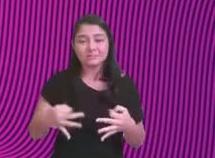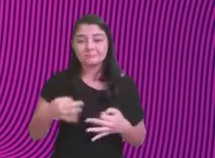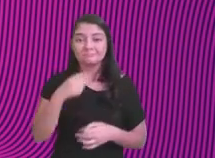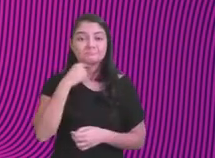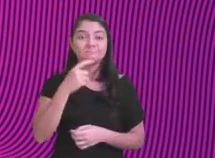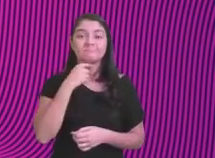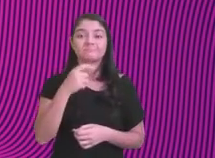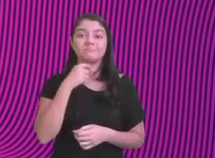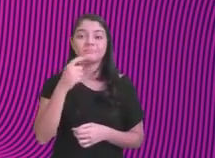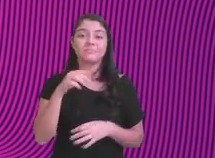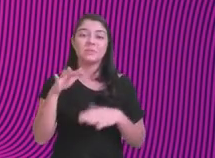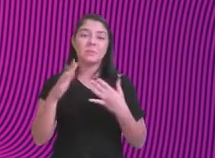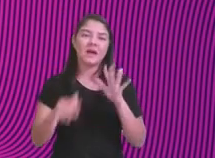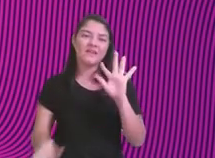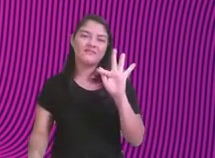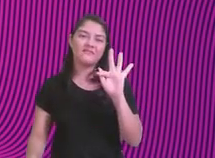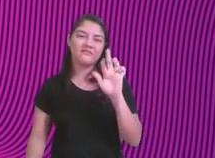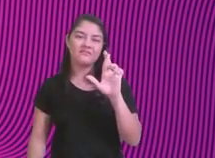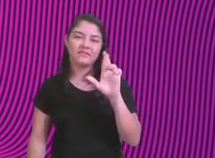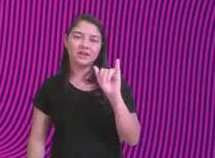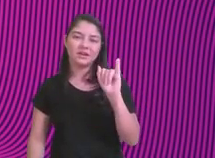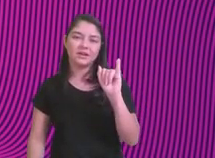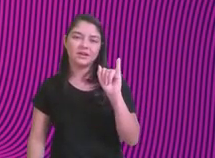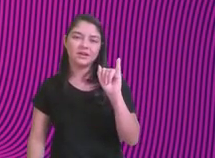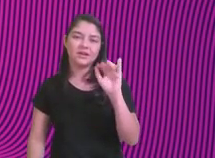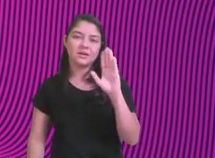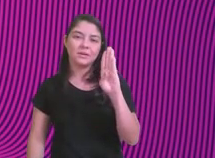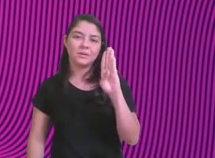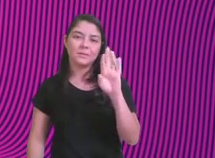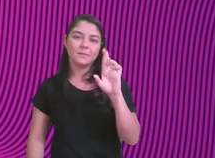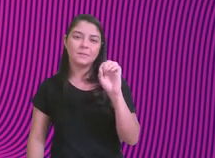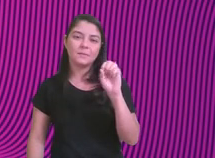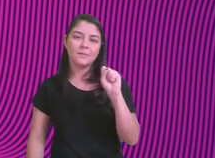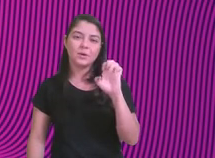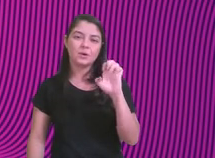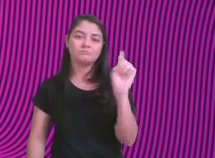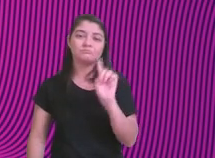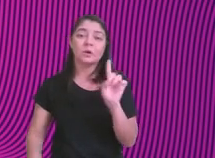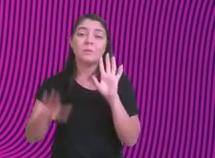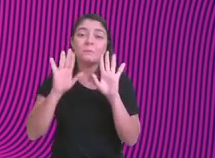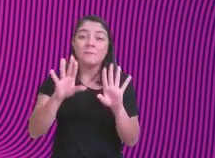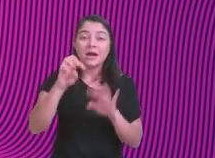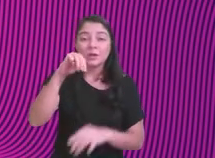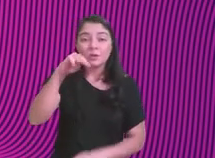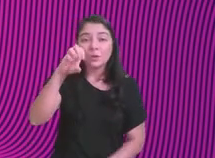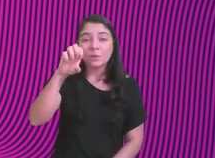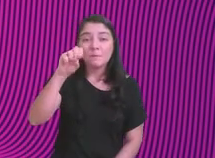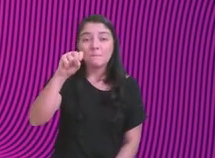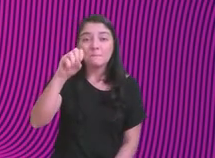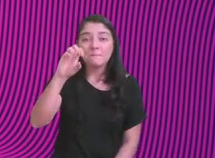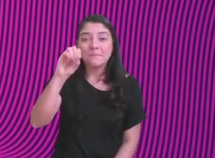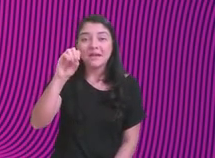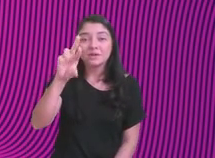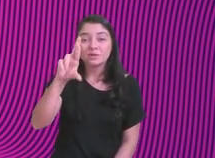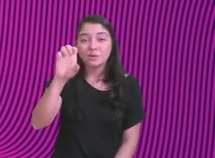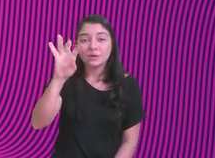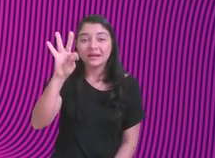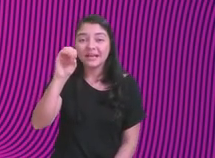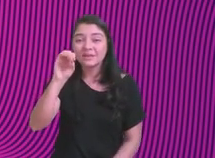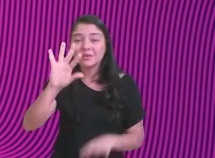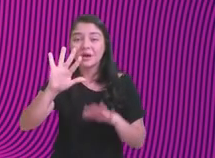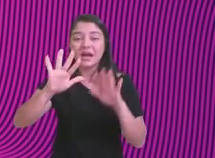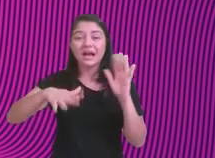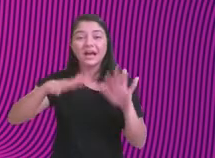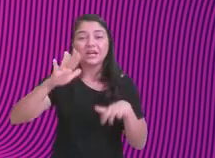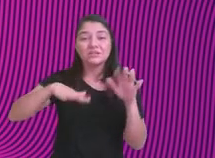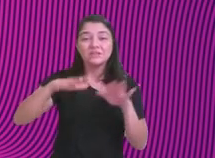uma fibrose, mas, na verdade, o mesorreto ele praticamente desaparece. Às vezes a gente tem um mesorreto de 2, 3 milímetros, onde a gente